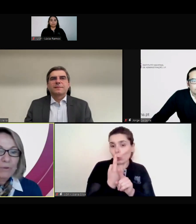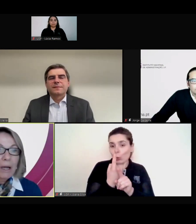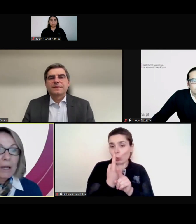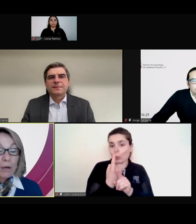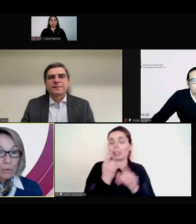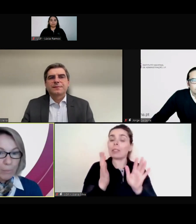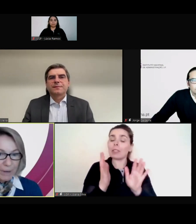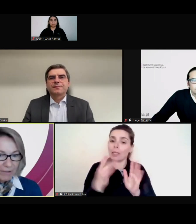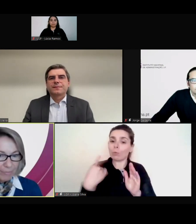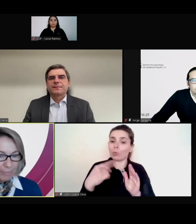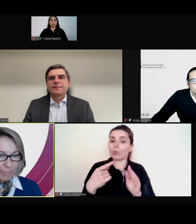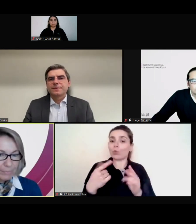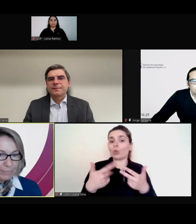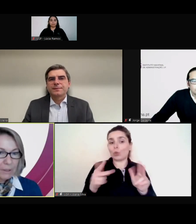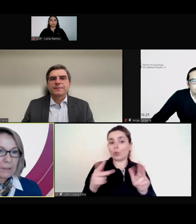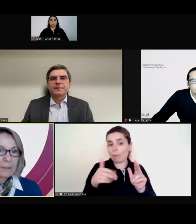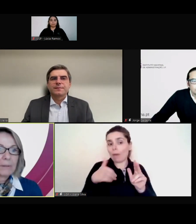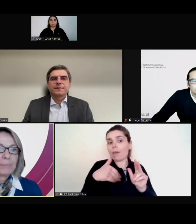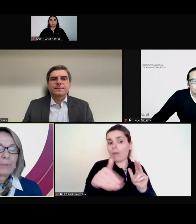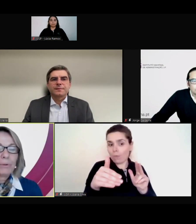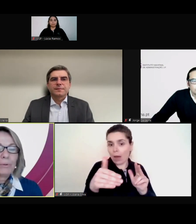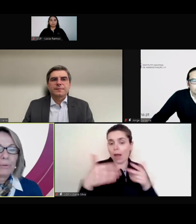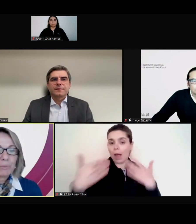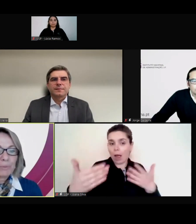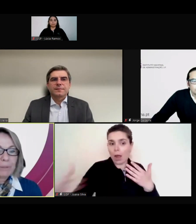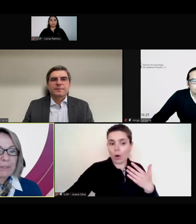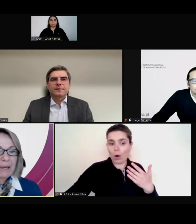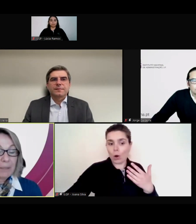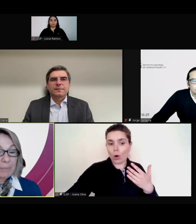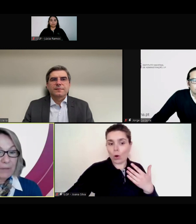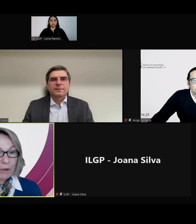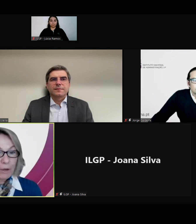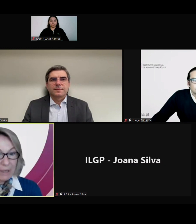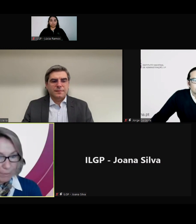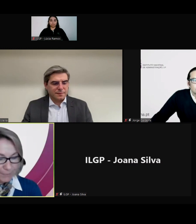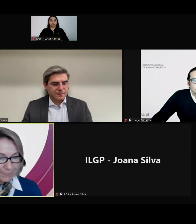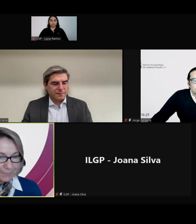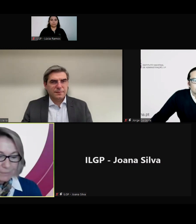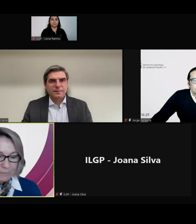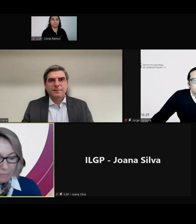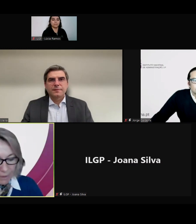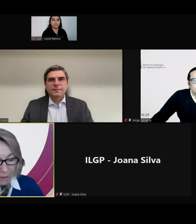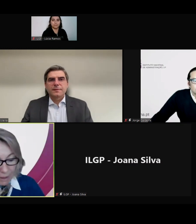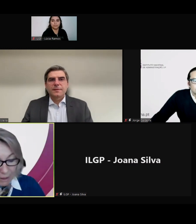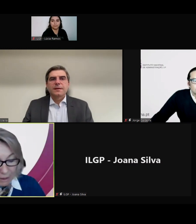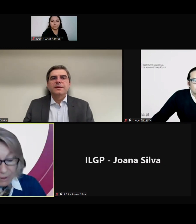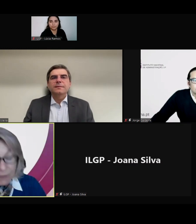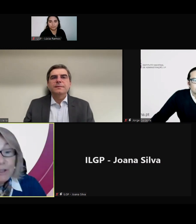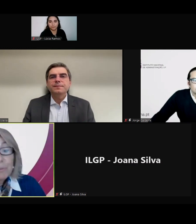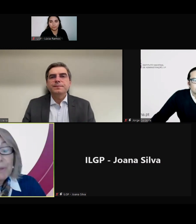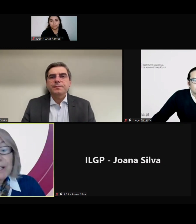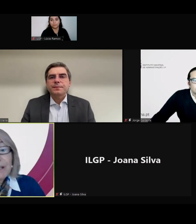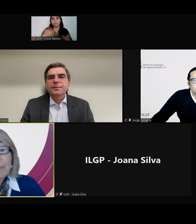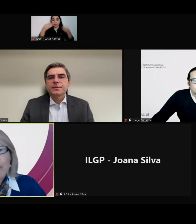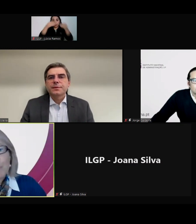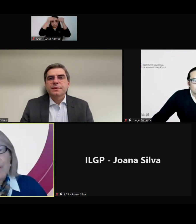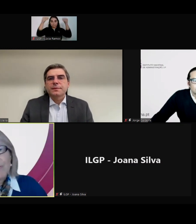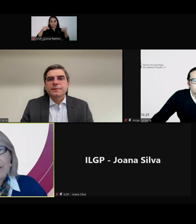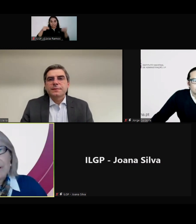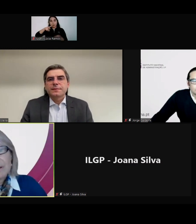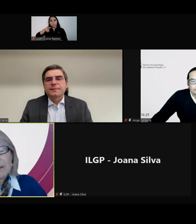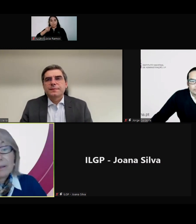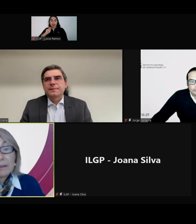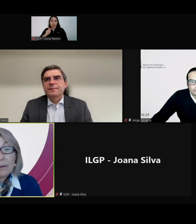prevemos num breve período disponibilizado na plataforma Now. Portanto, nós neste momento já temos